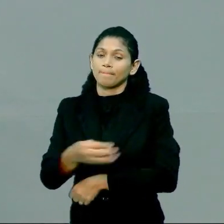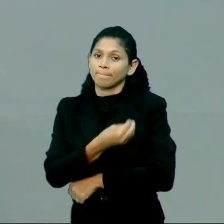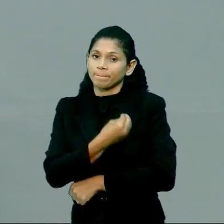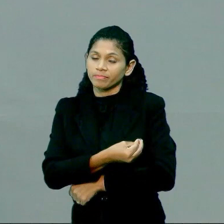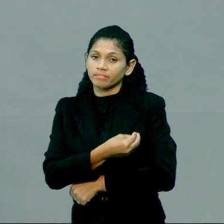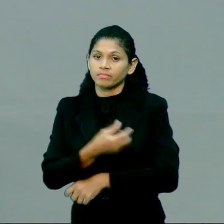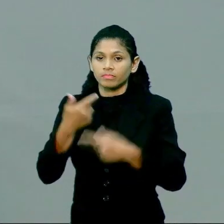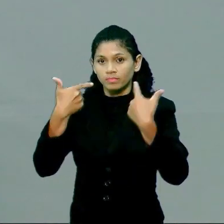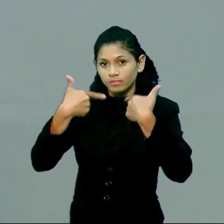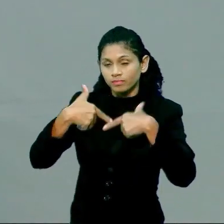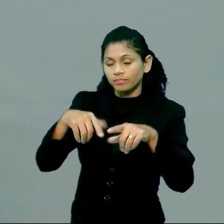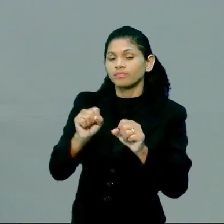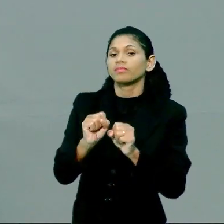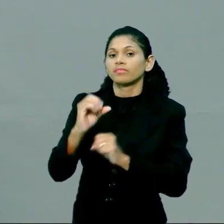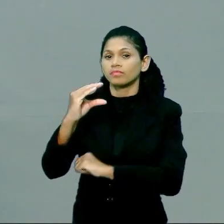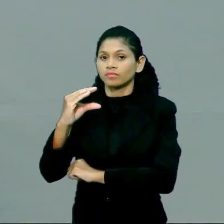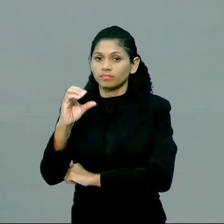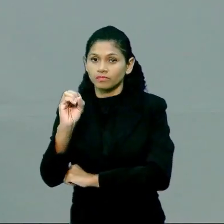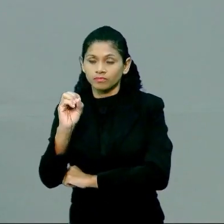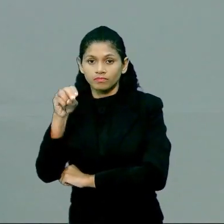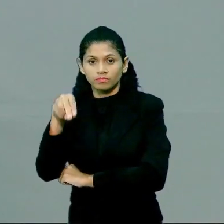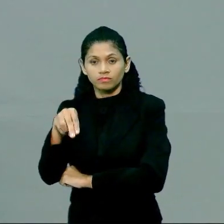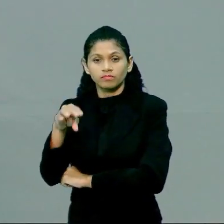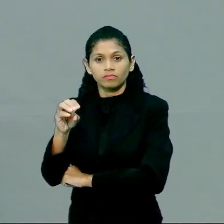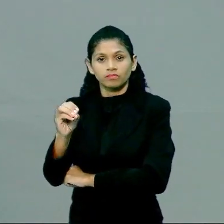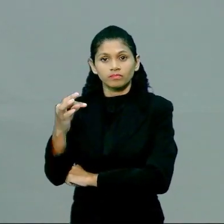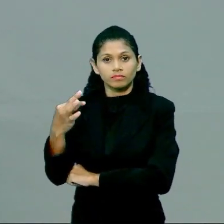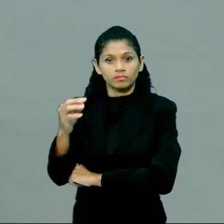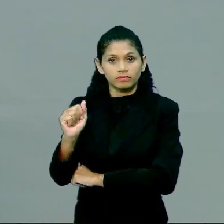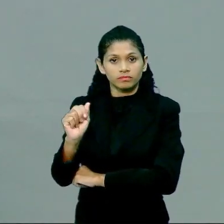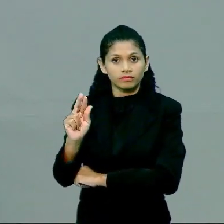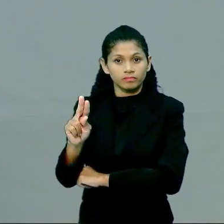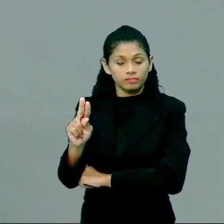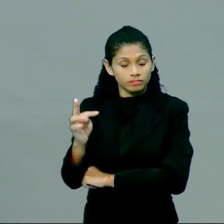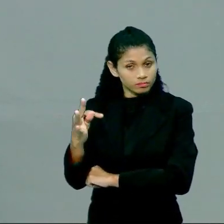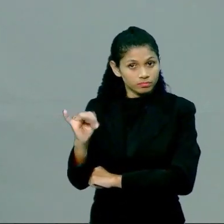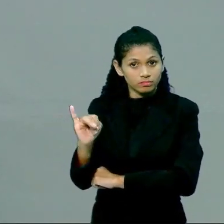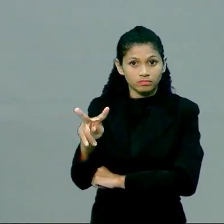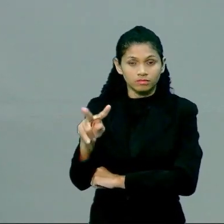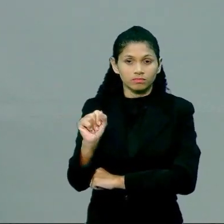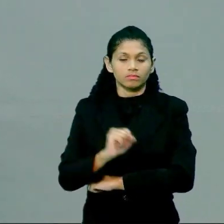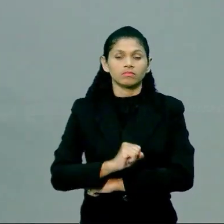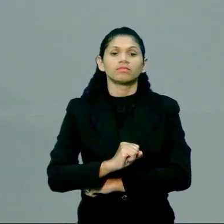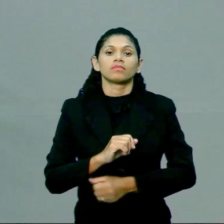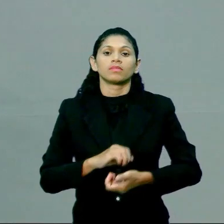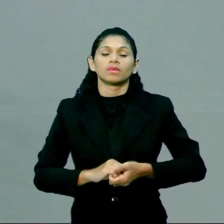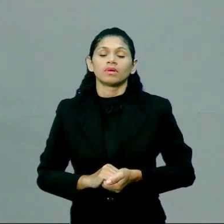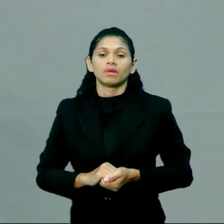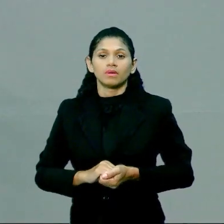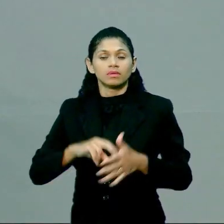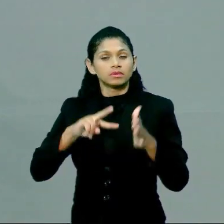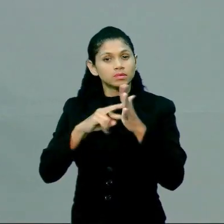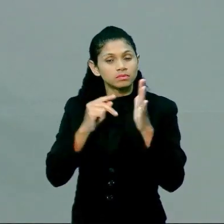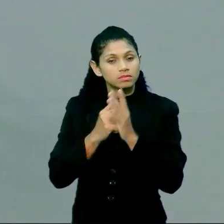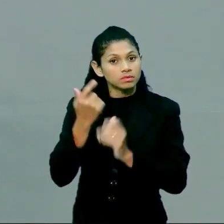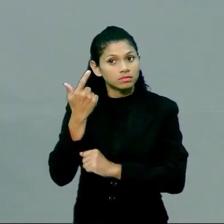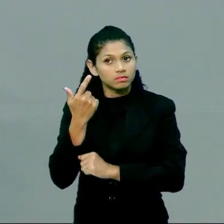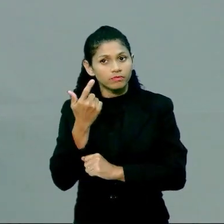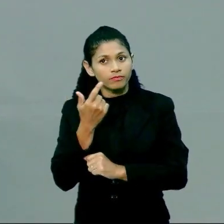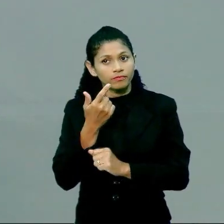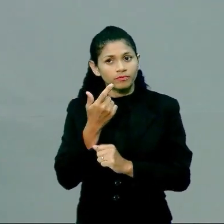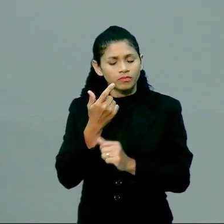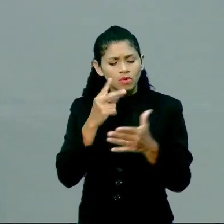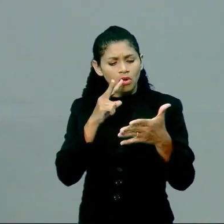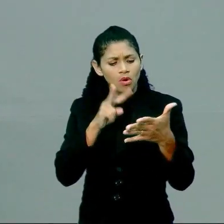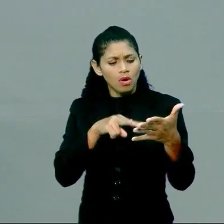conotativa, tá? Sendo ela linguagem conotativa e significando uma coisa, para se fazer